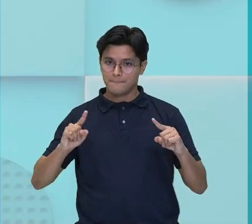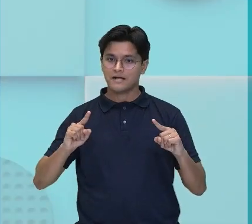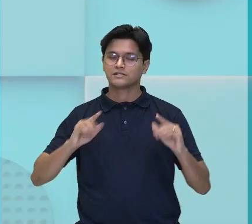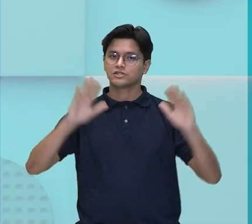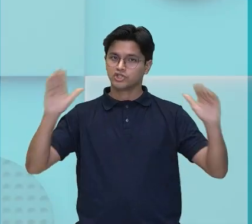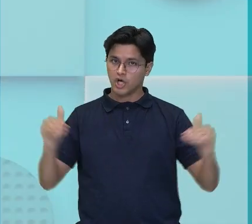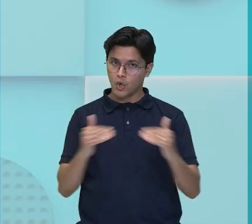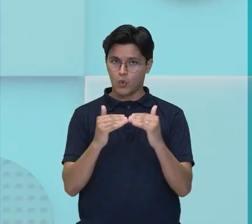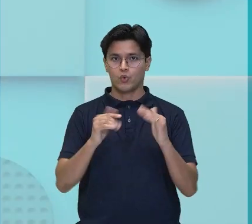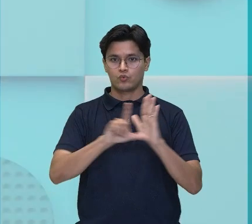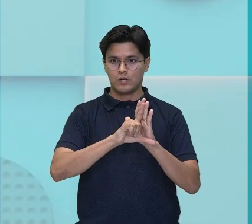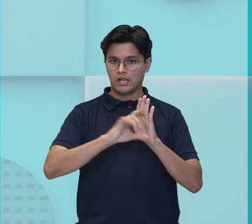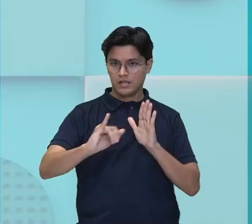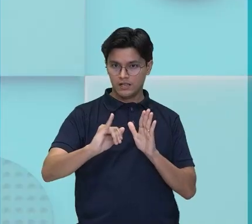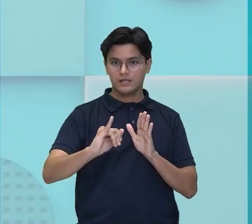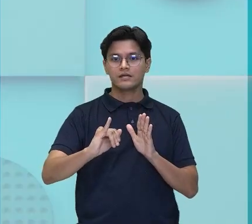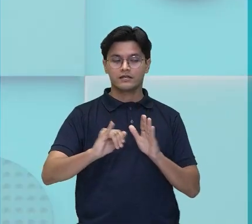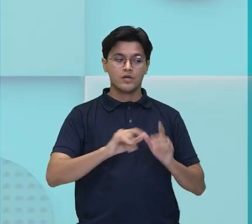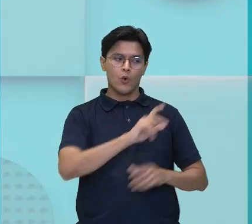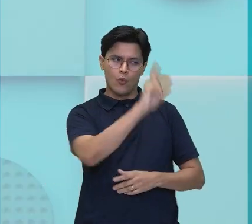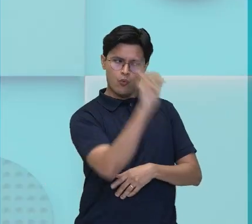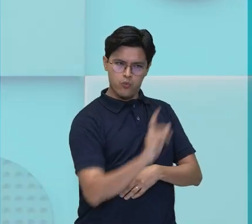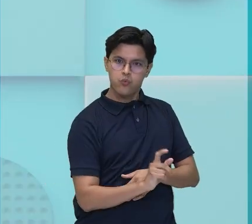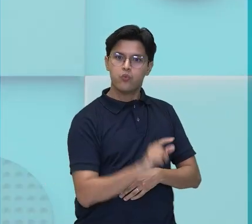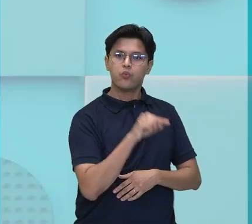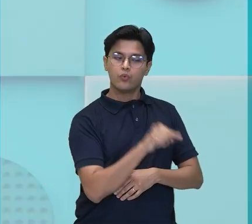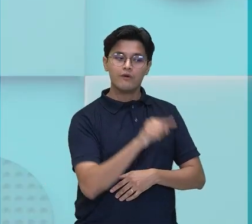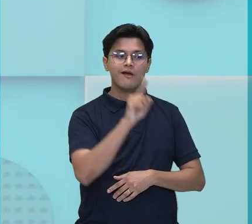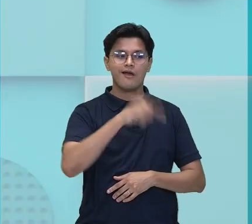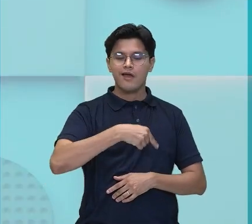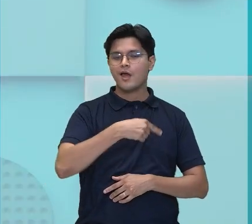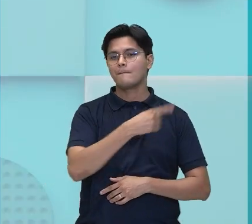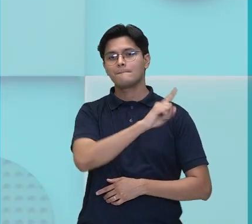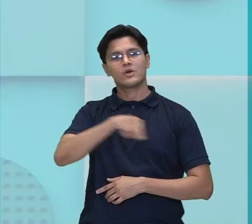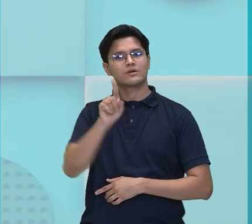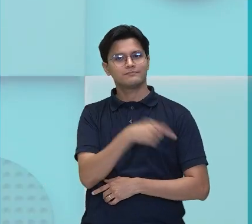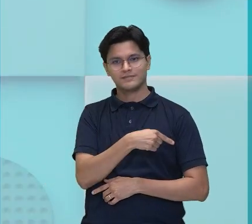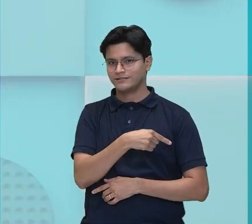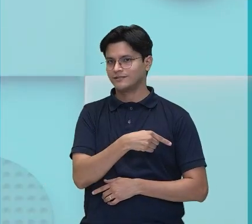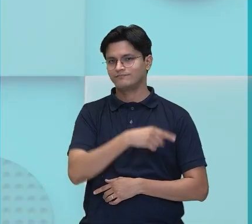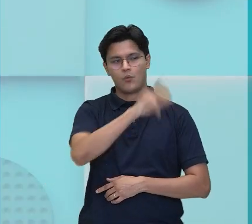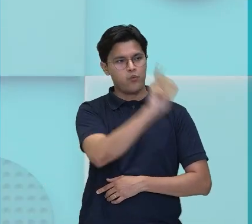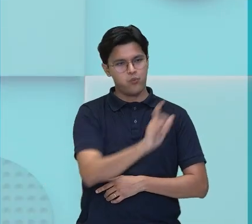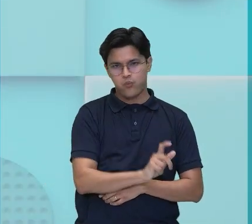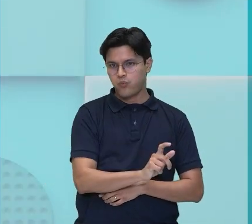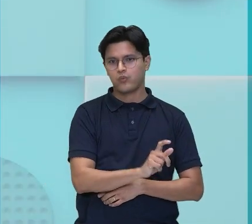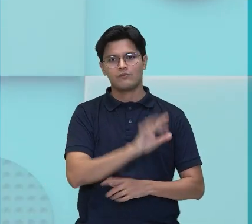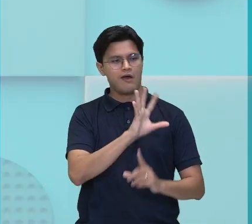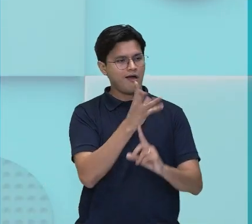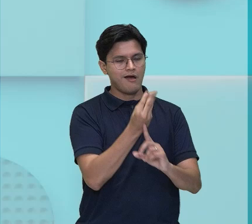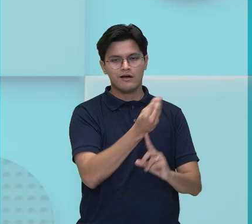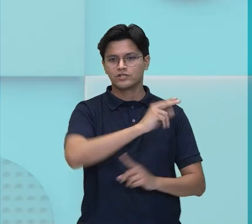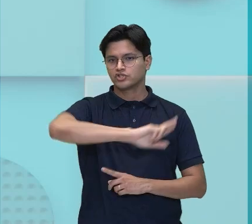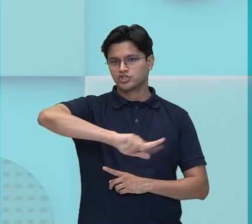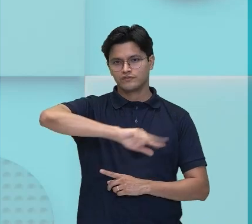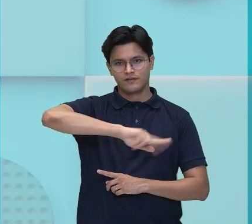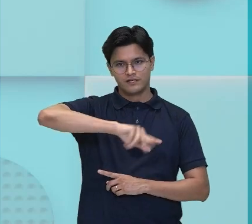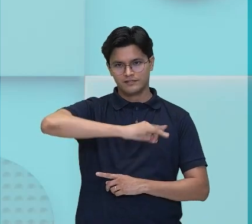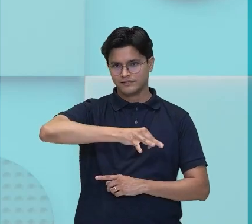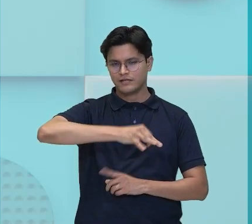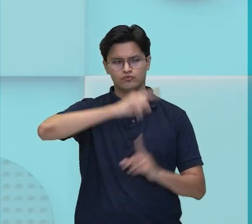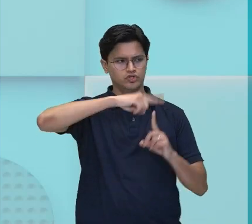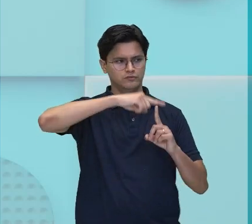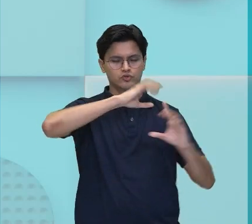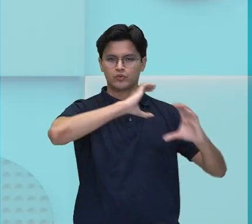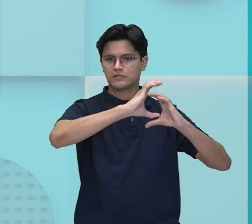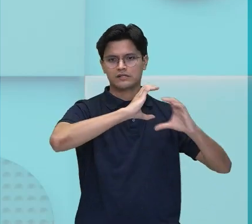de acordo com a lei, pichação ela é proibida, ela não é vista como arte, ela não é vista como uma forma de se comunicar, tá bom? E aí